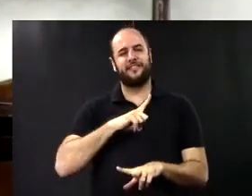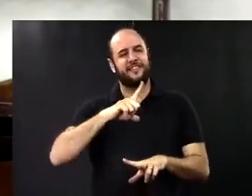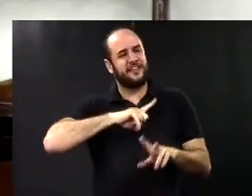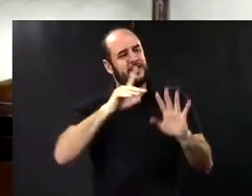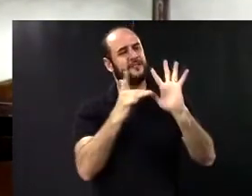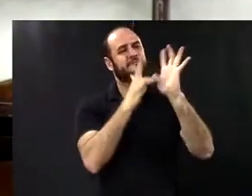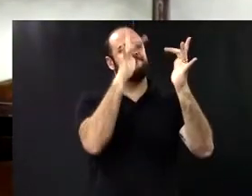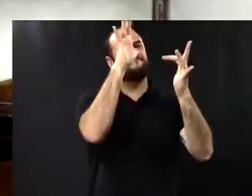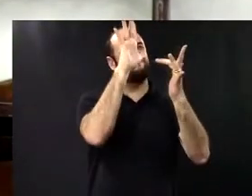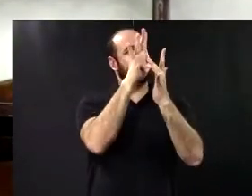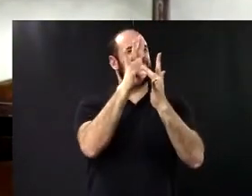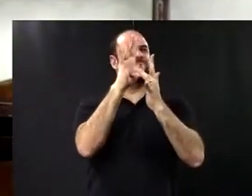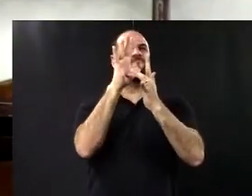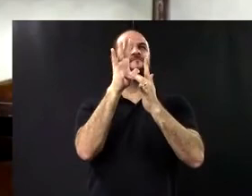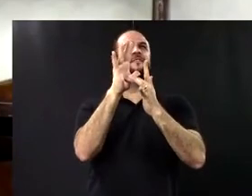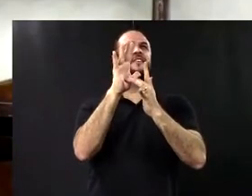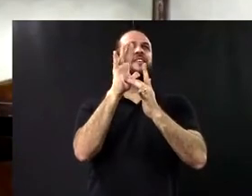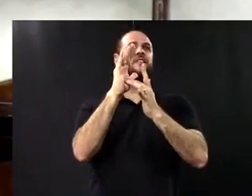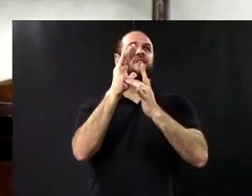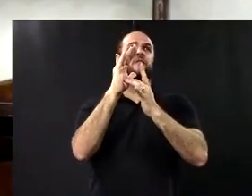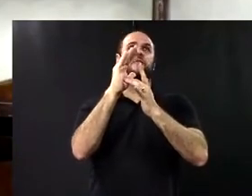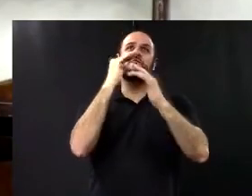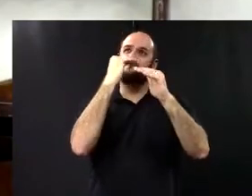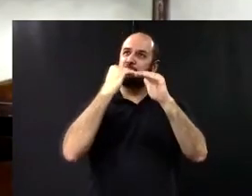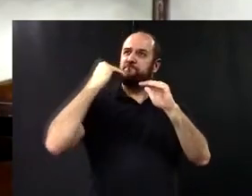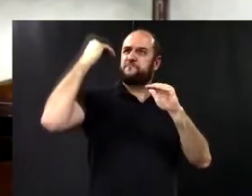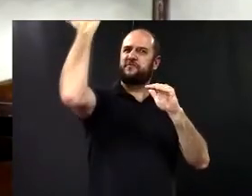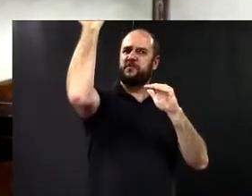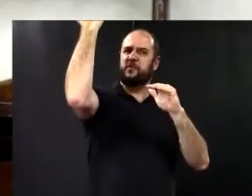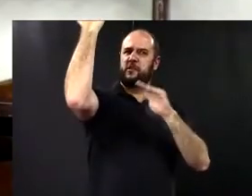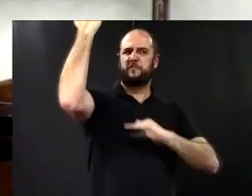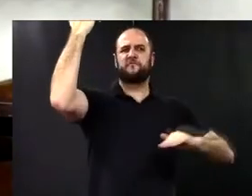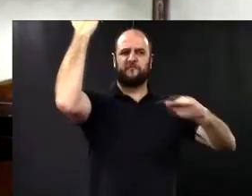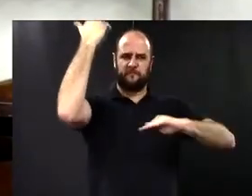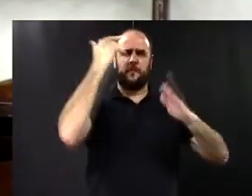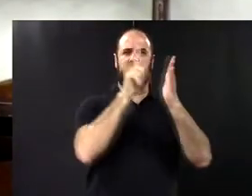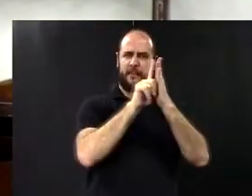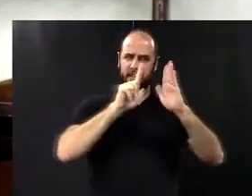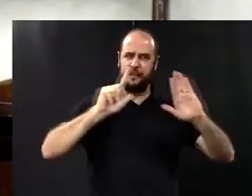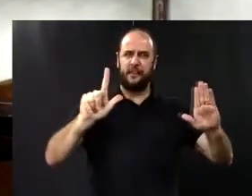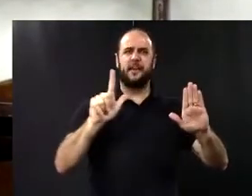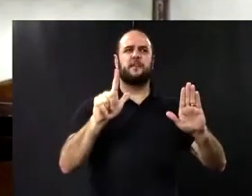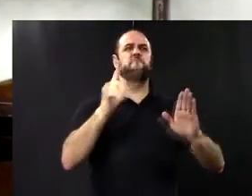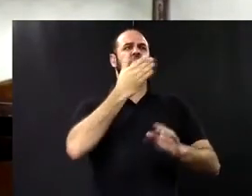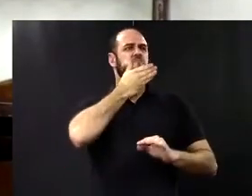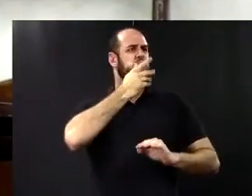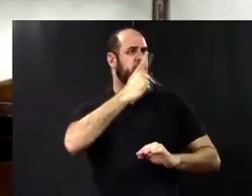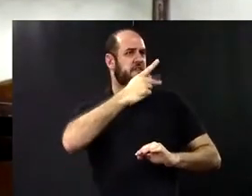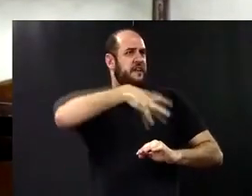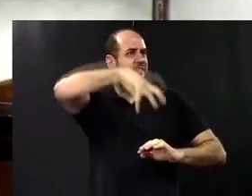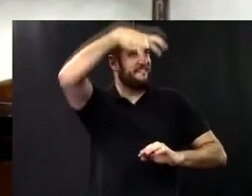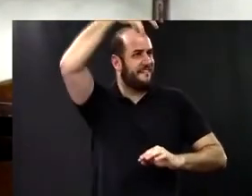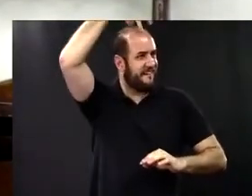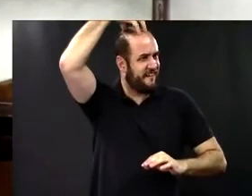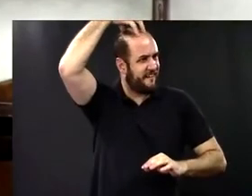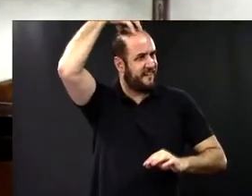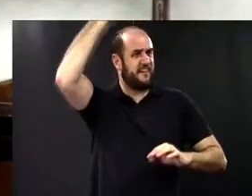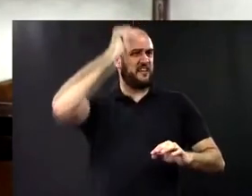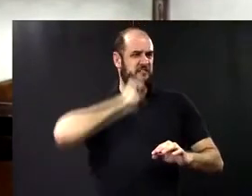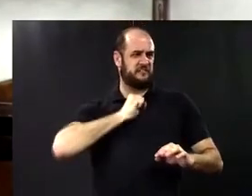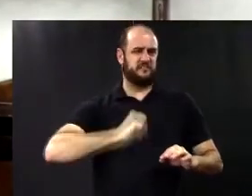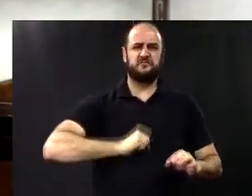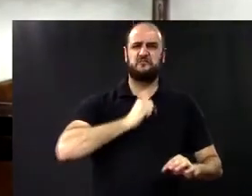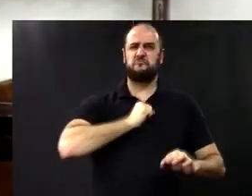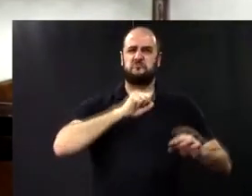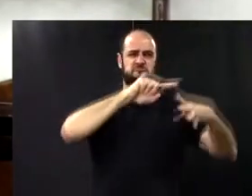Cristo como maior que a lei, que os profetas, que os reis, que os sacerdotes,